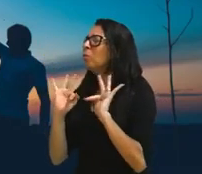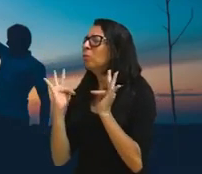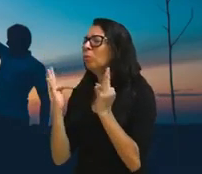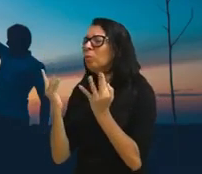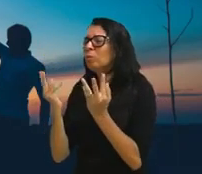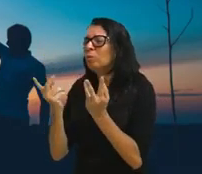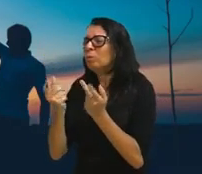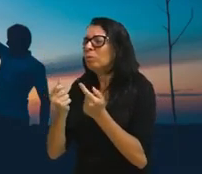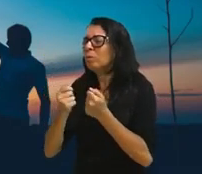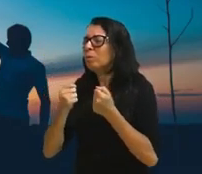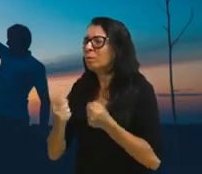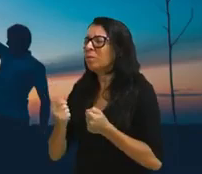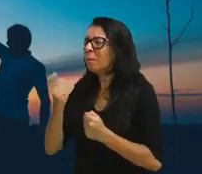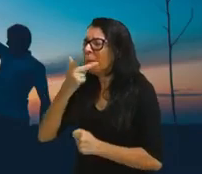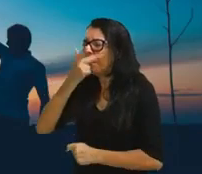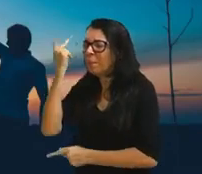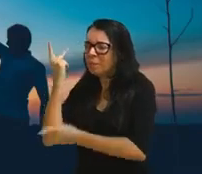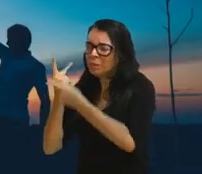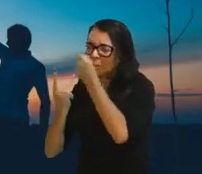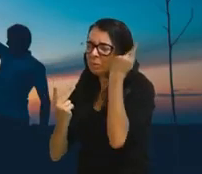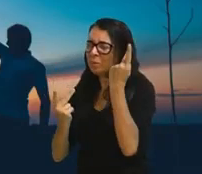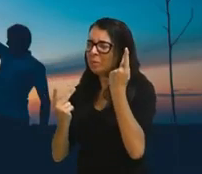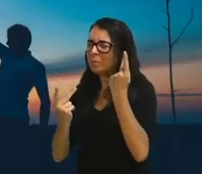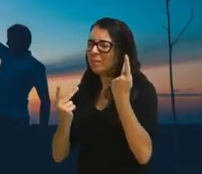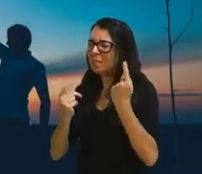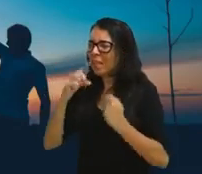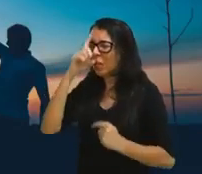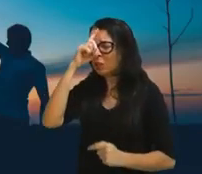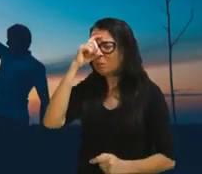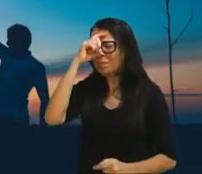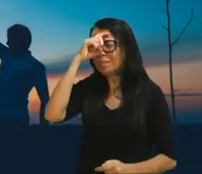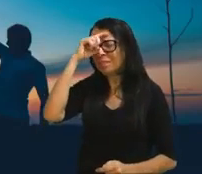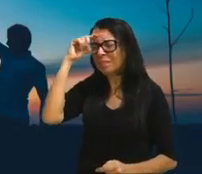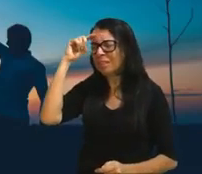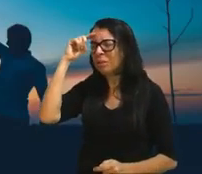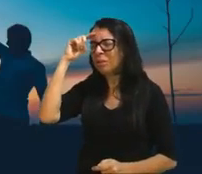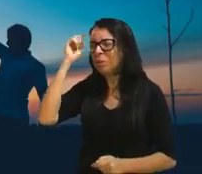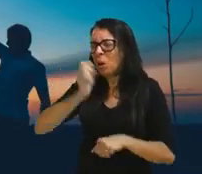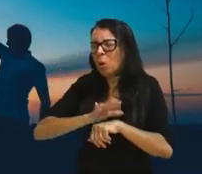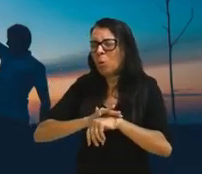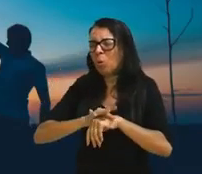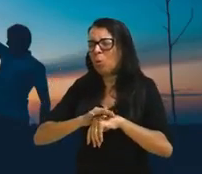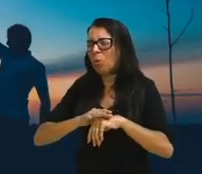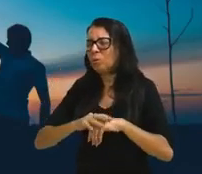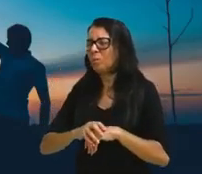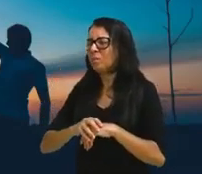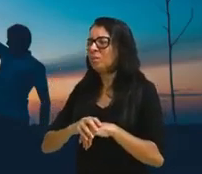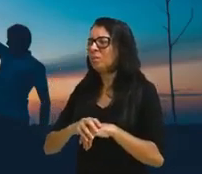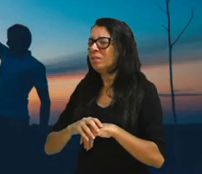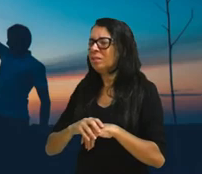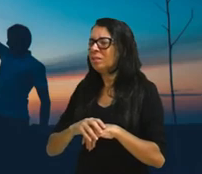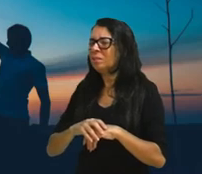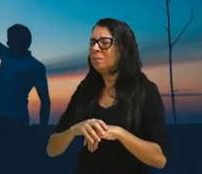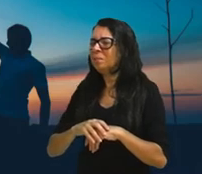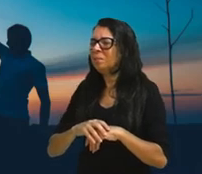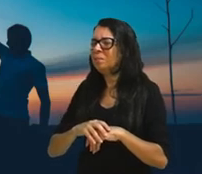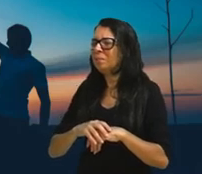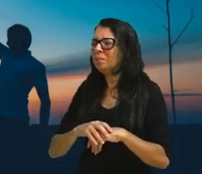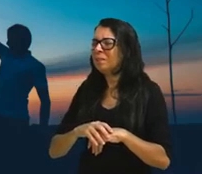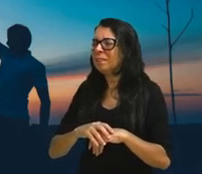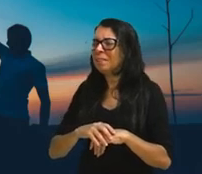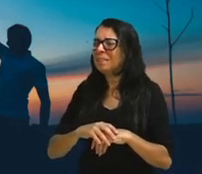Senhor, agem para curar pulmões, rins, tirar a infecção, ó